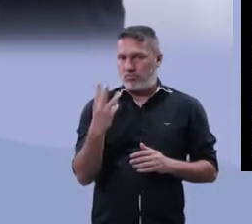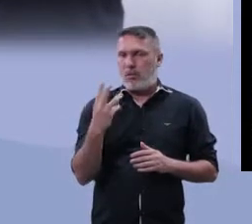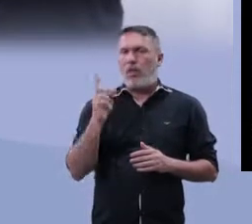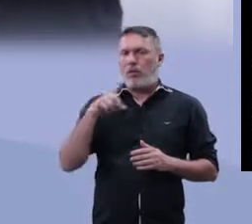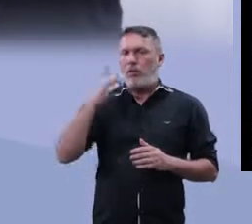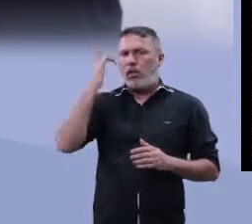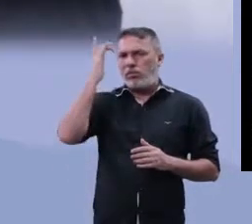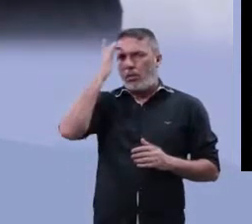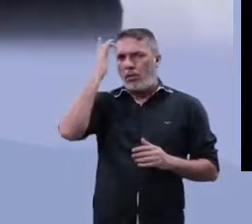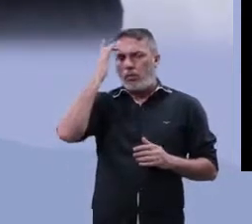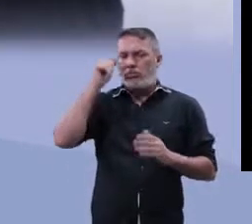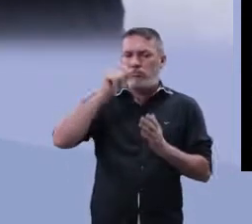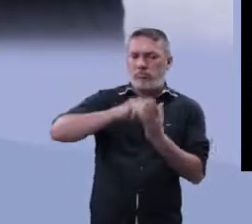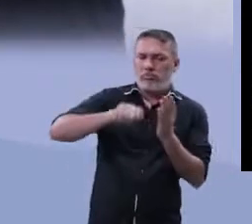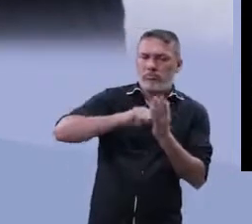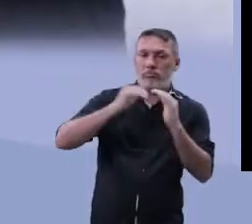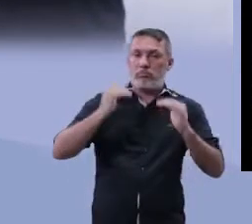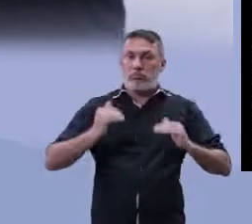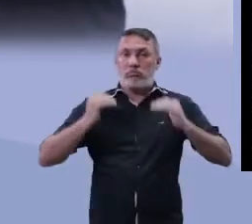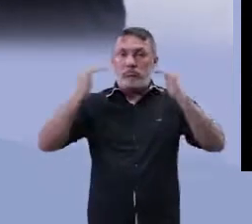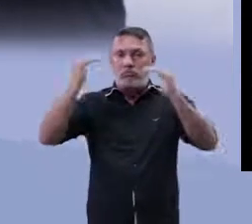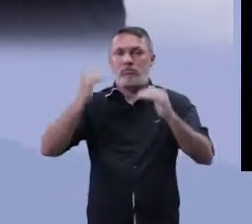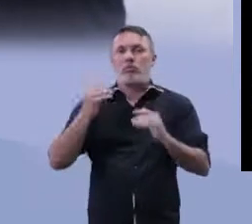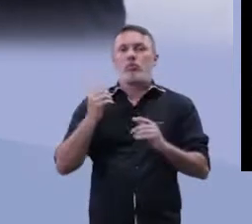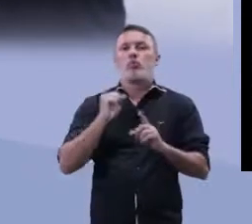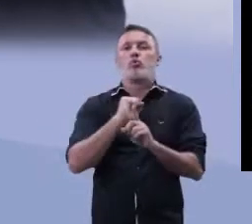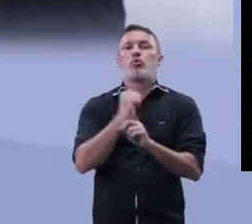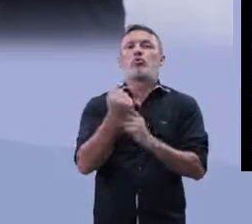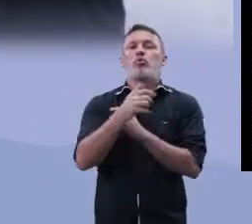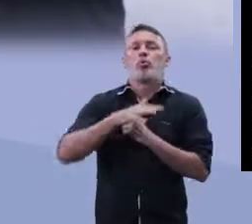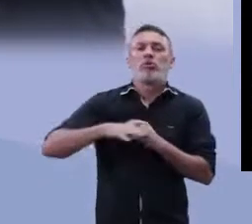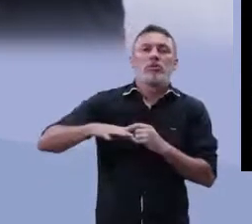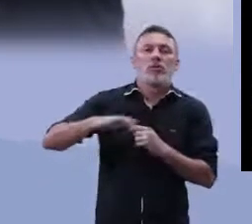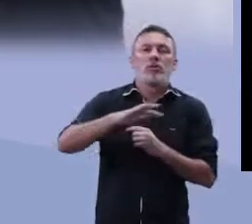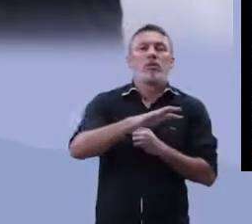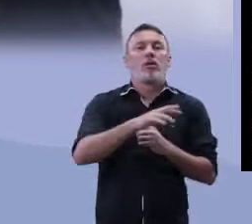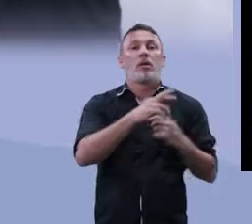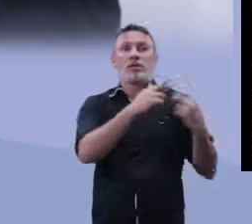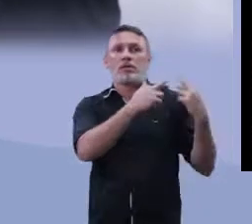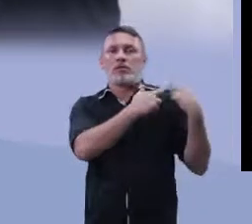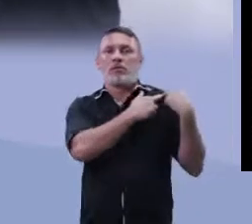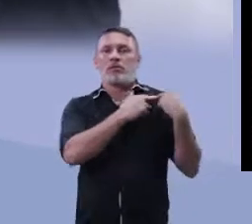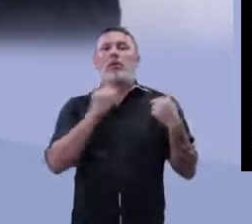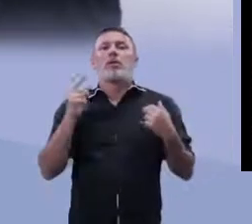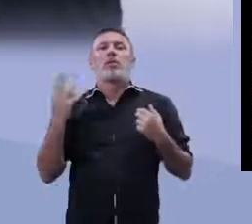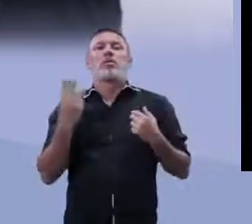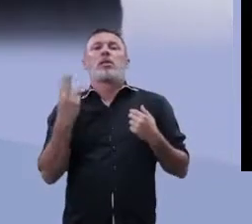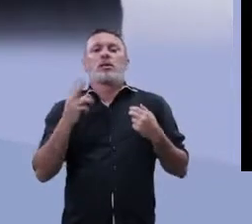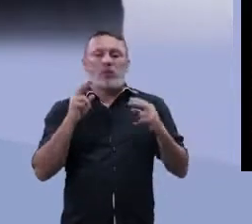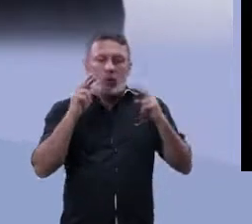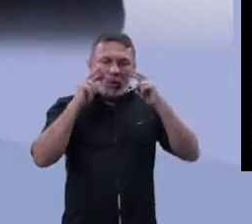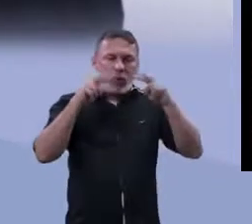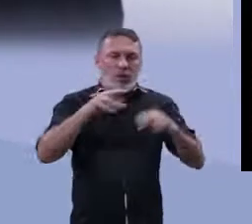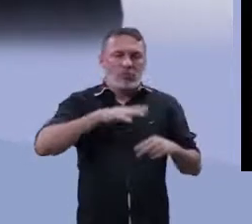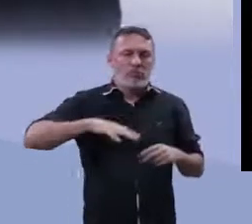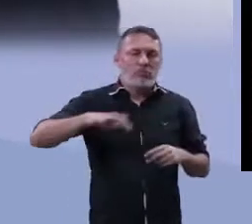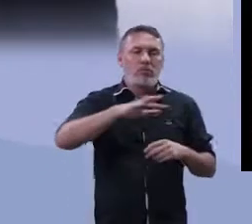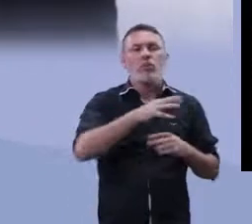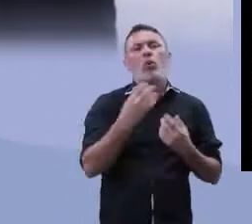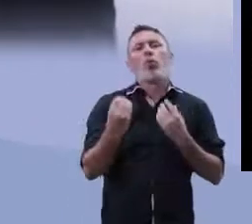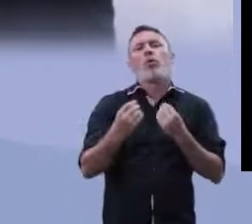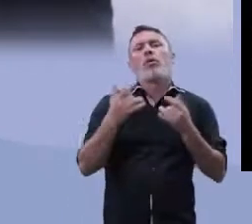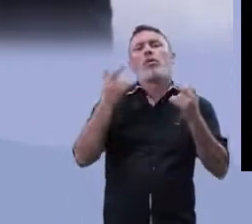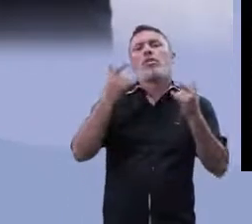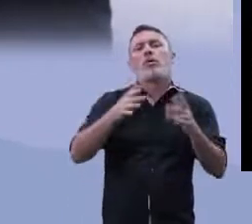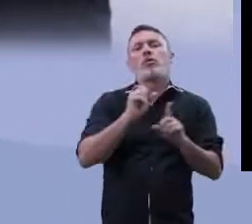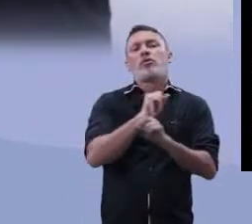Então, são os três intelectuais que serão os responsáveis pelo desenho dessa sociedade brasileira